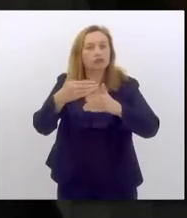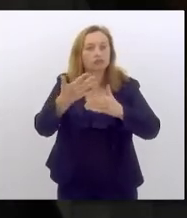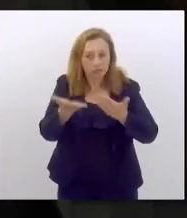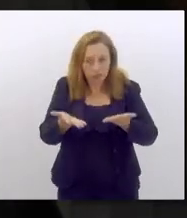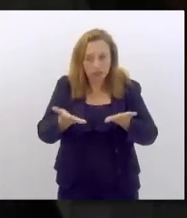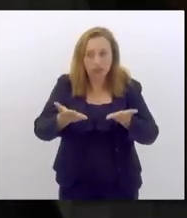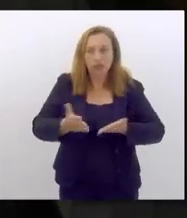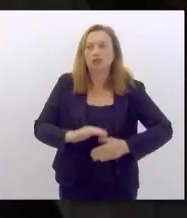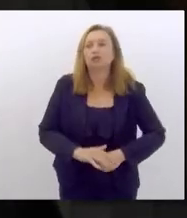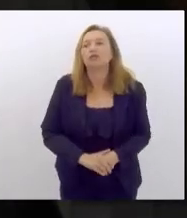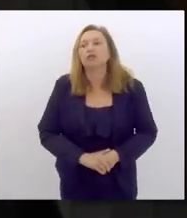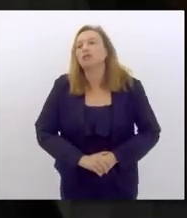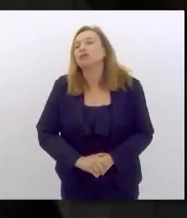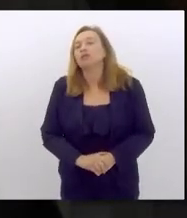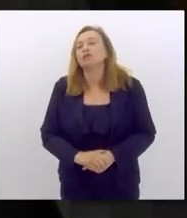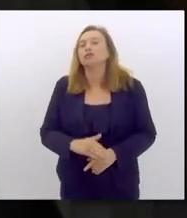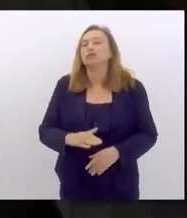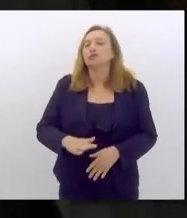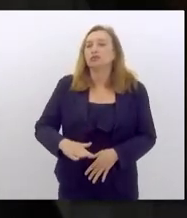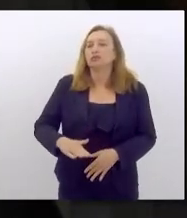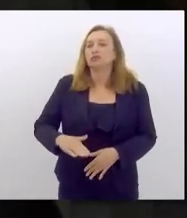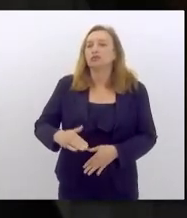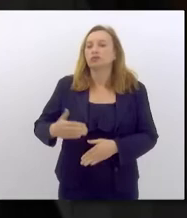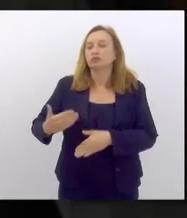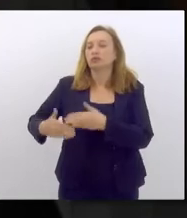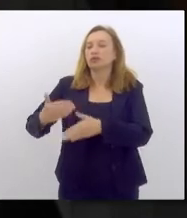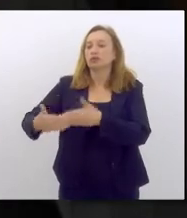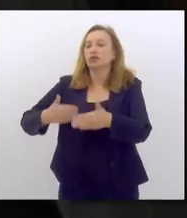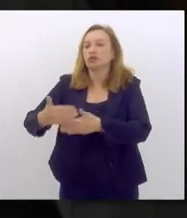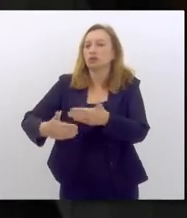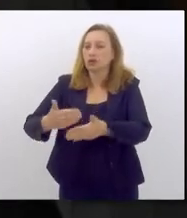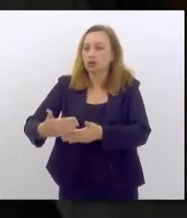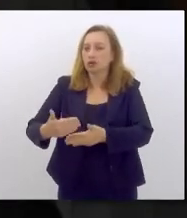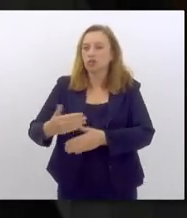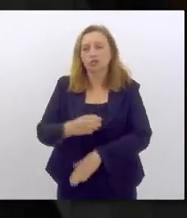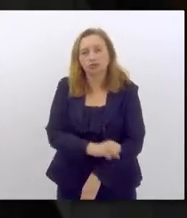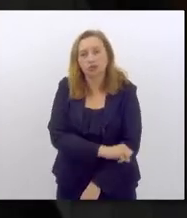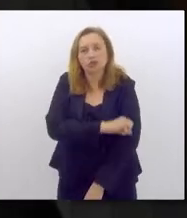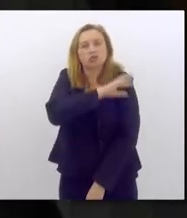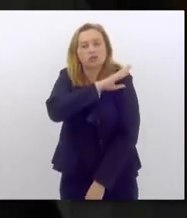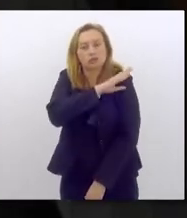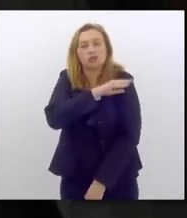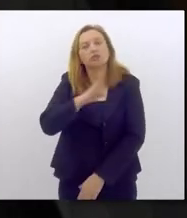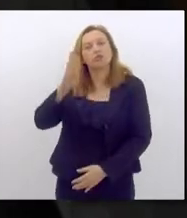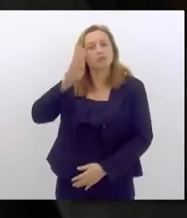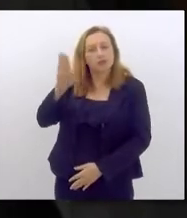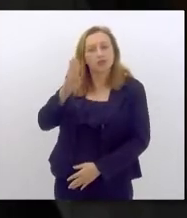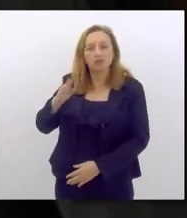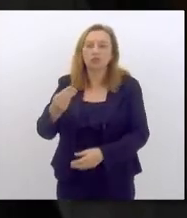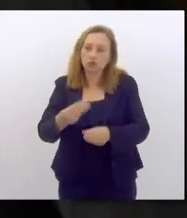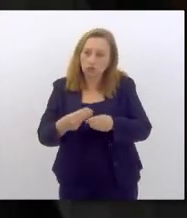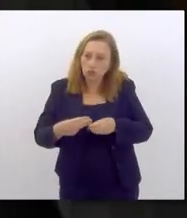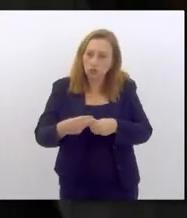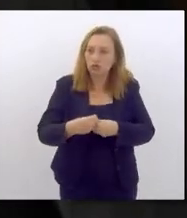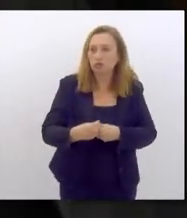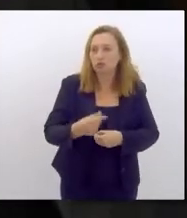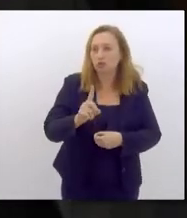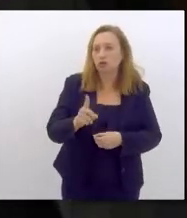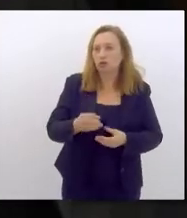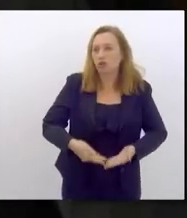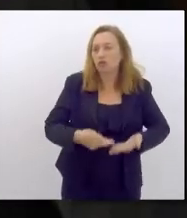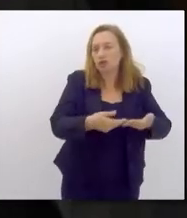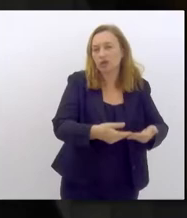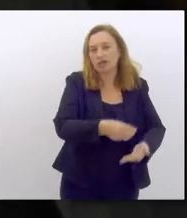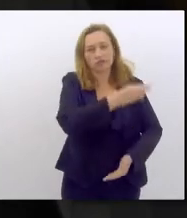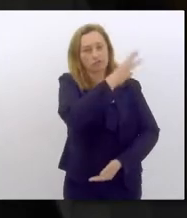e fazem uma trajetória ao longo do ensino fundamental, principalmente porque os municípios não oferecem